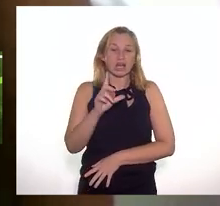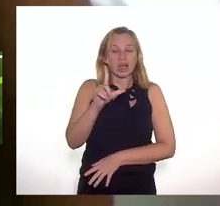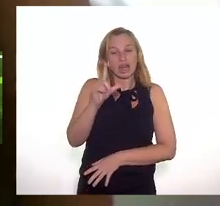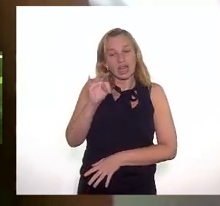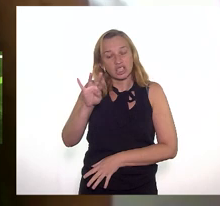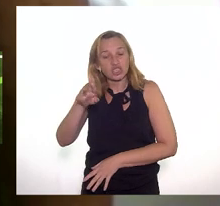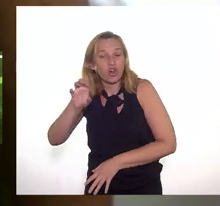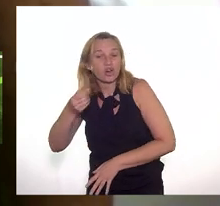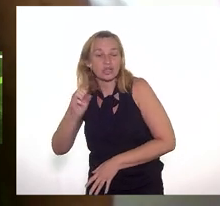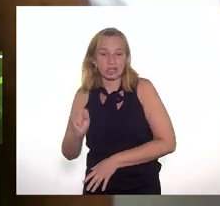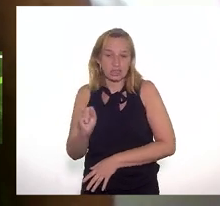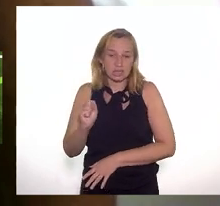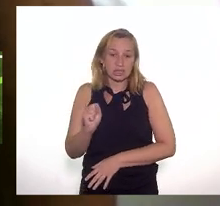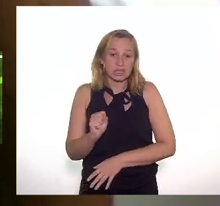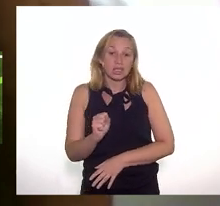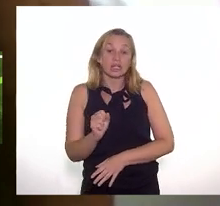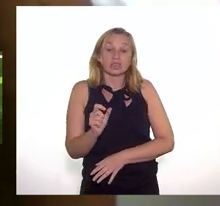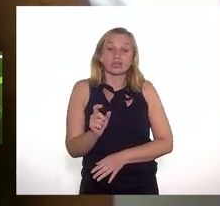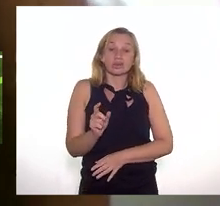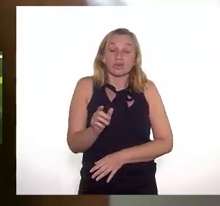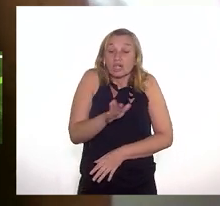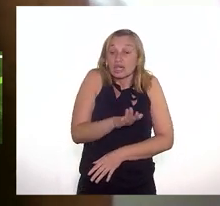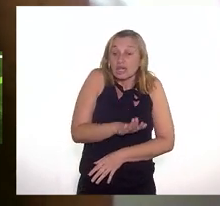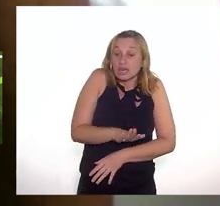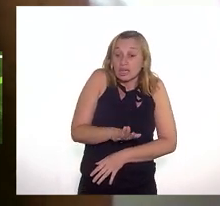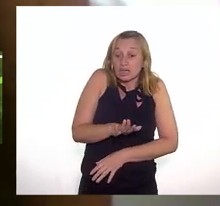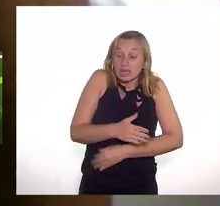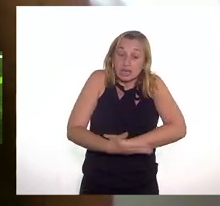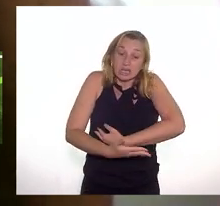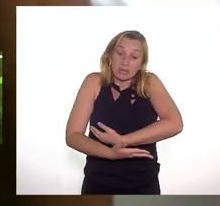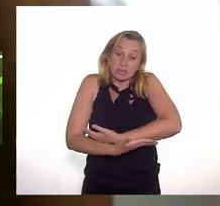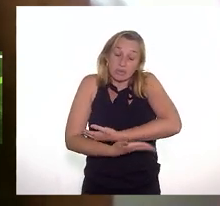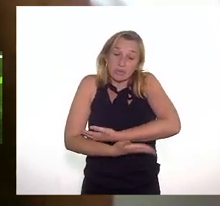nós através das defensorias, né? Nós